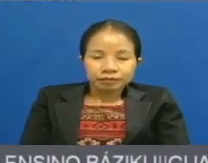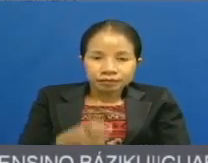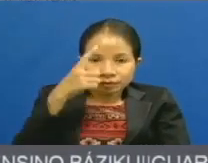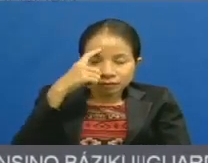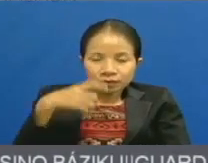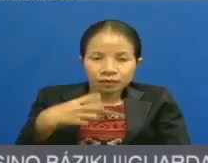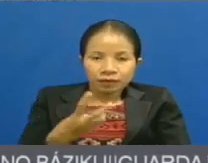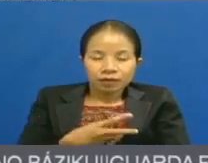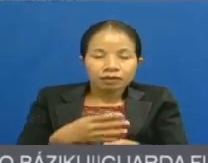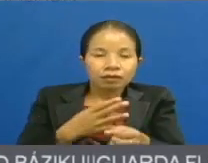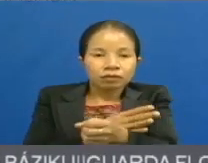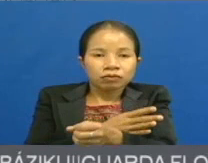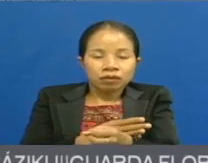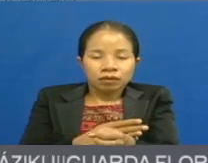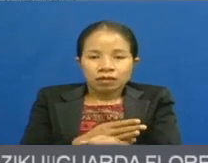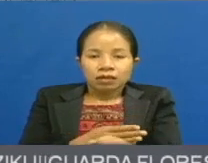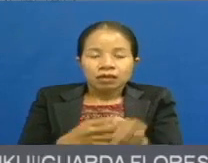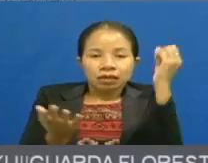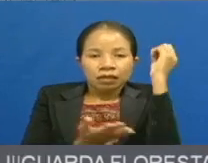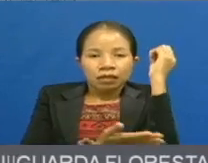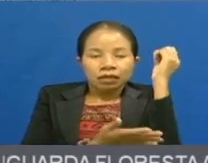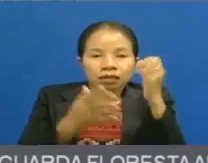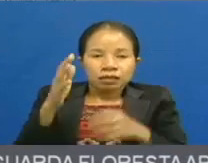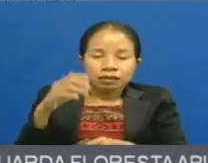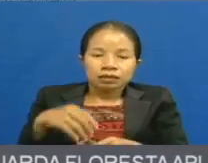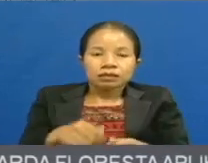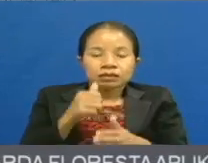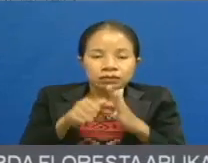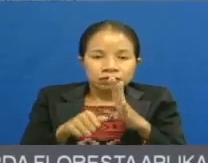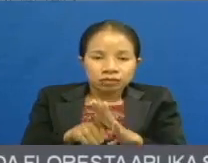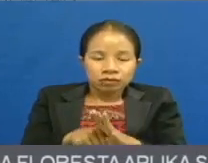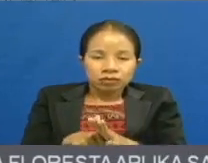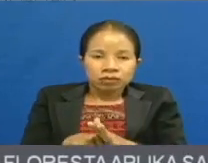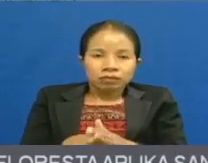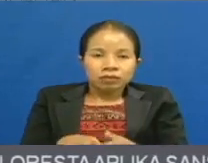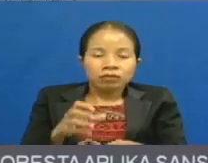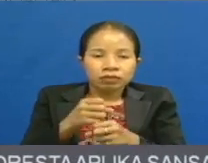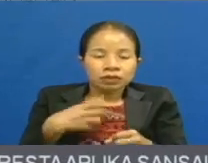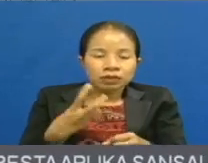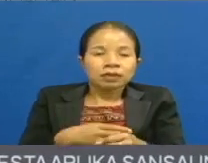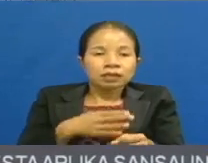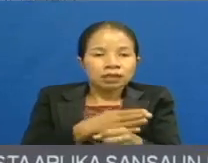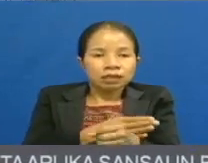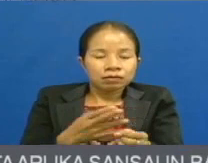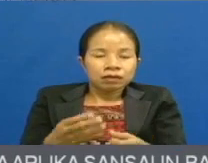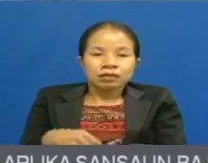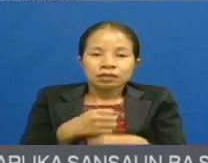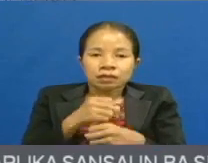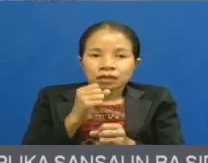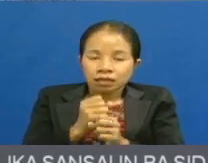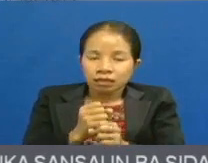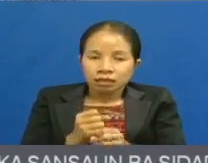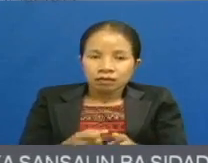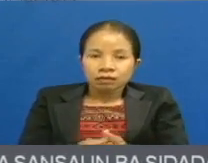ami, quai ilegal, né, guarda sira cartoman ami, fute ami nia maqui, lor mai sei la halotan,